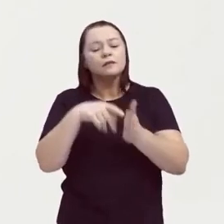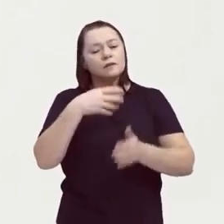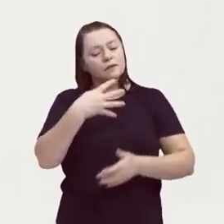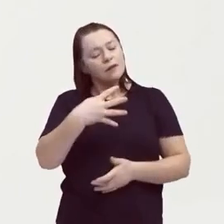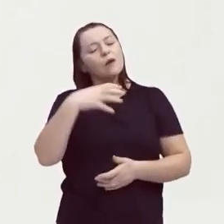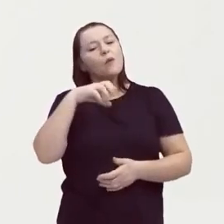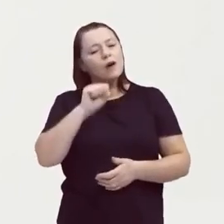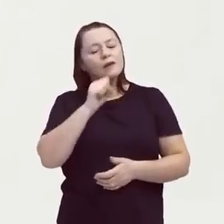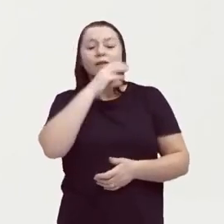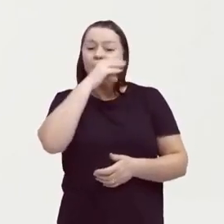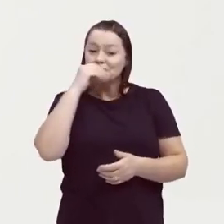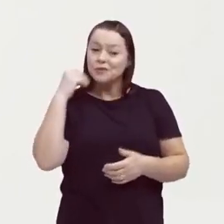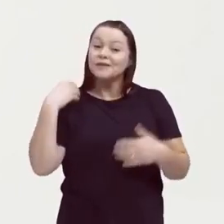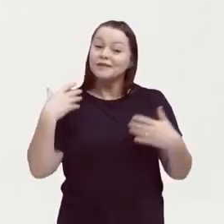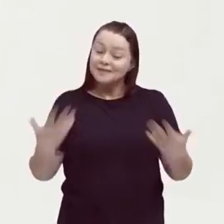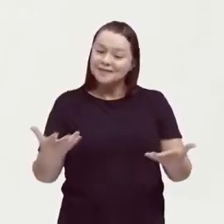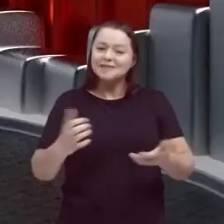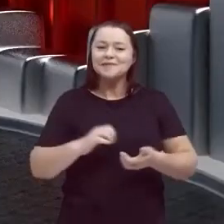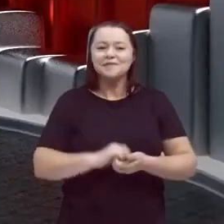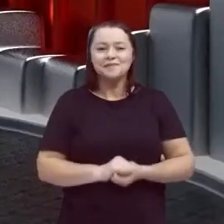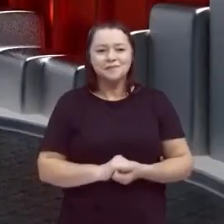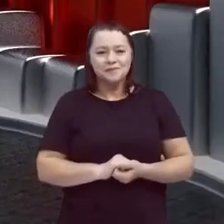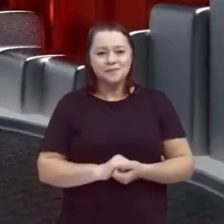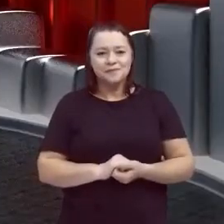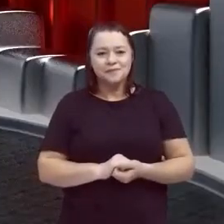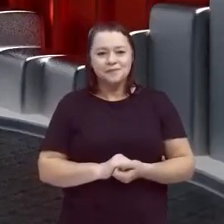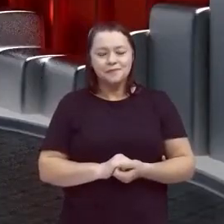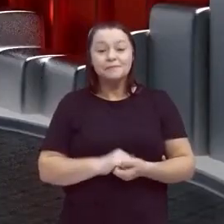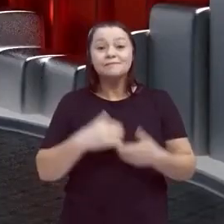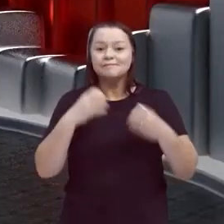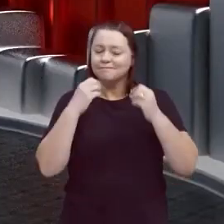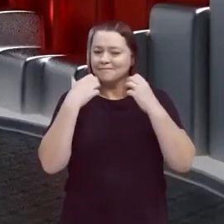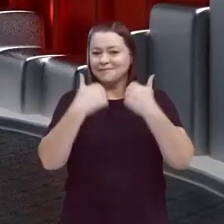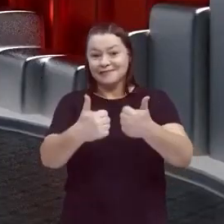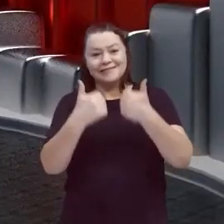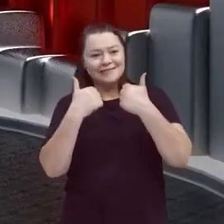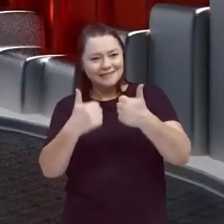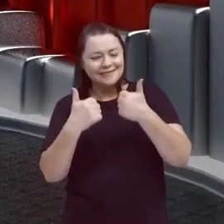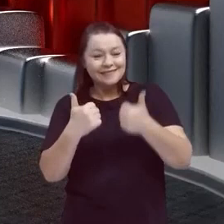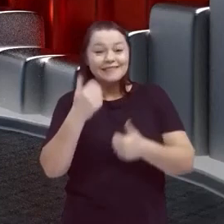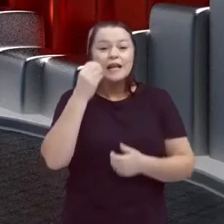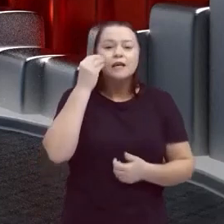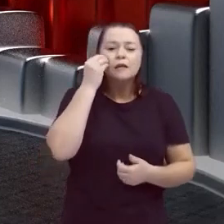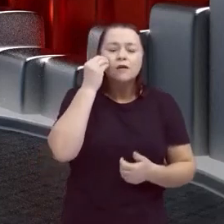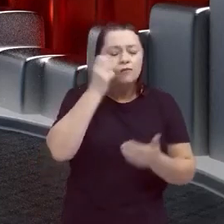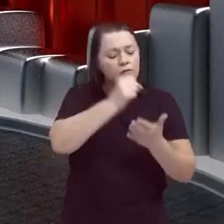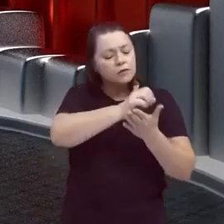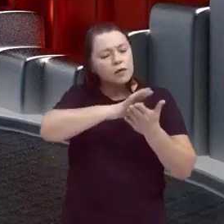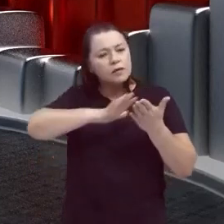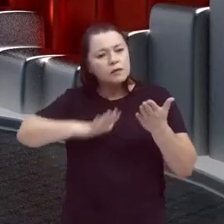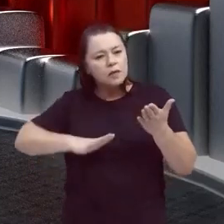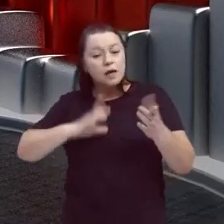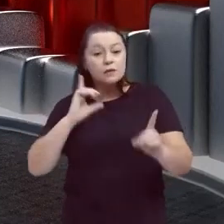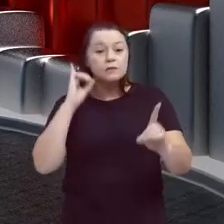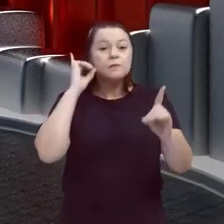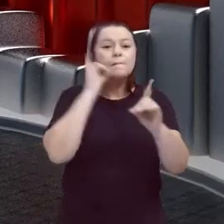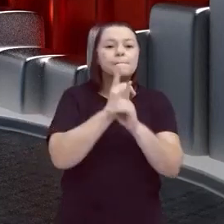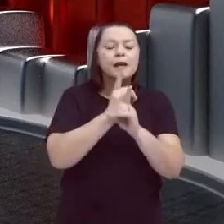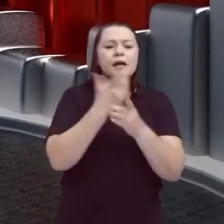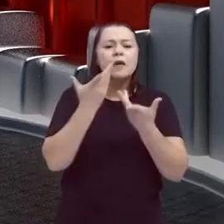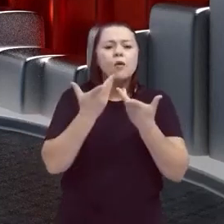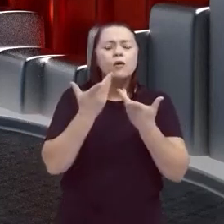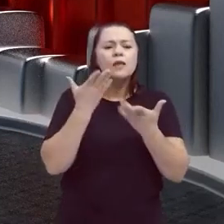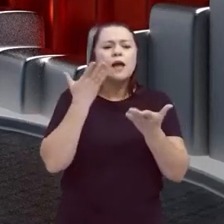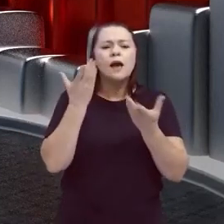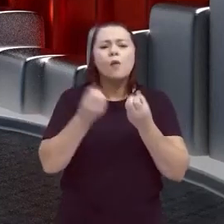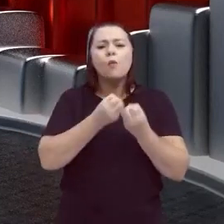48 crianças. Aqui comigo. Muito bem. Então, vimos aí nesse problema que para achar o total de pessoas pesquisadas, eu tenho que